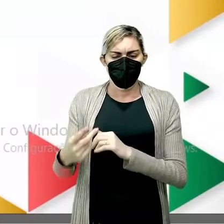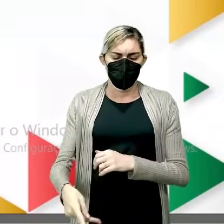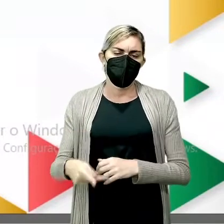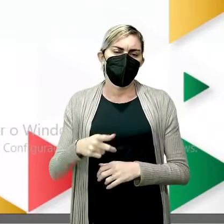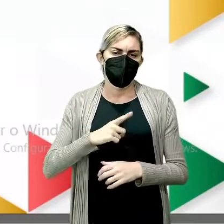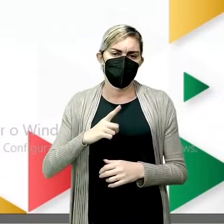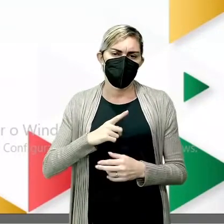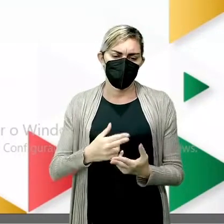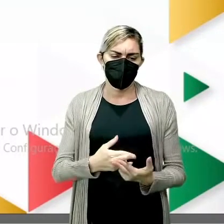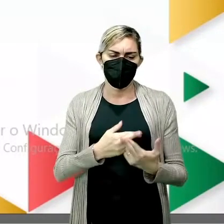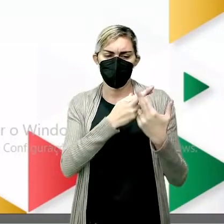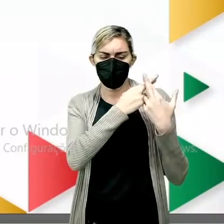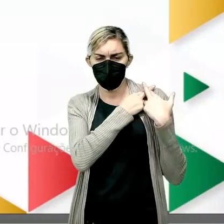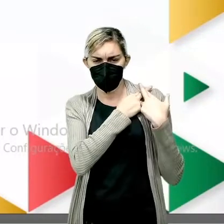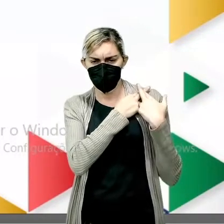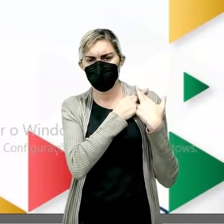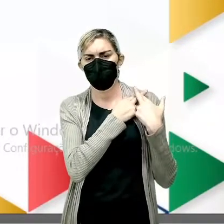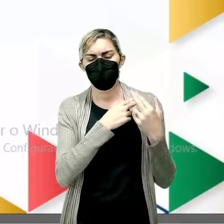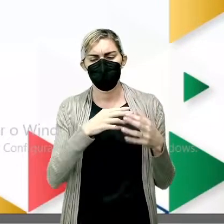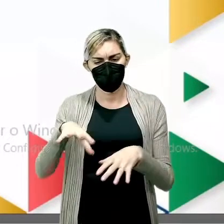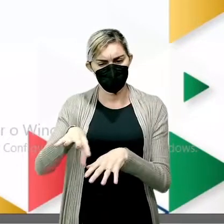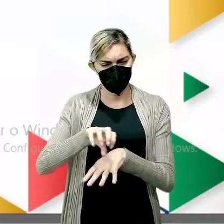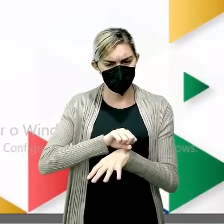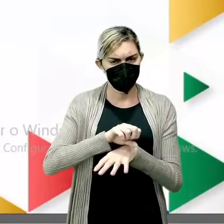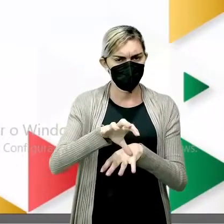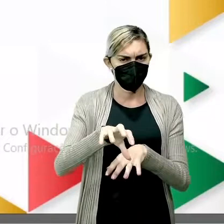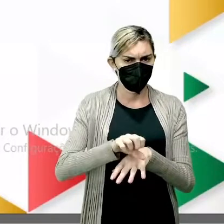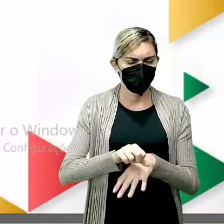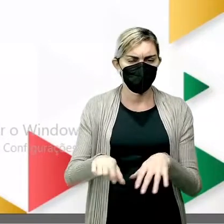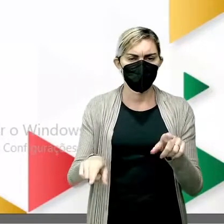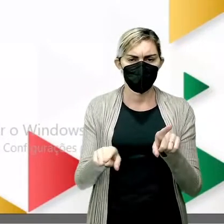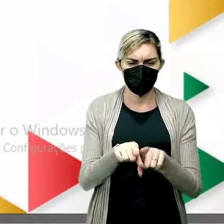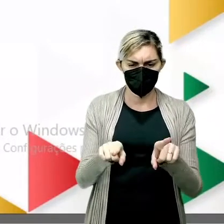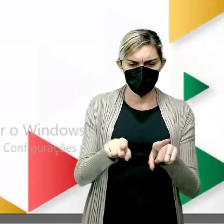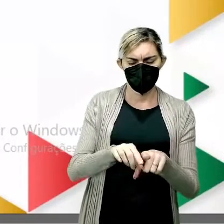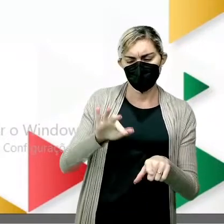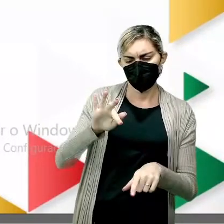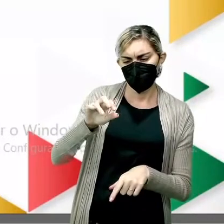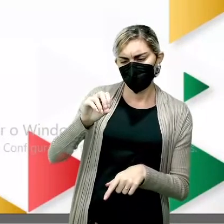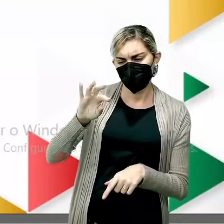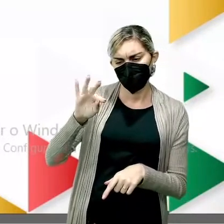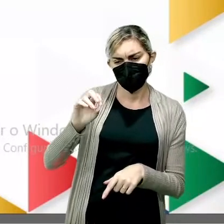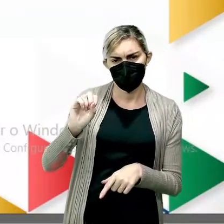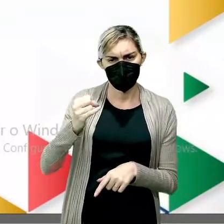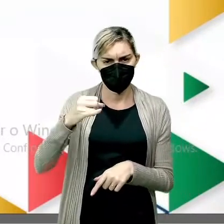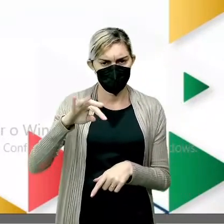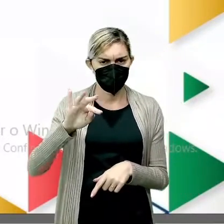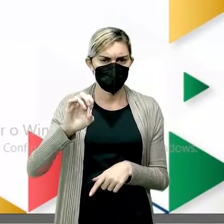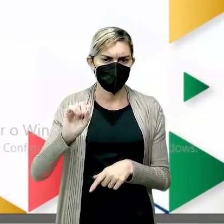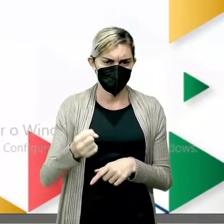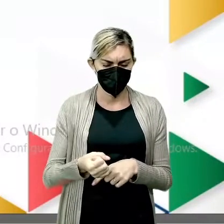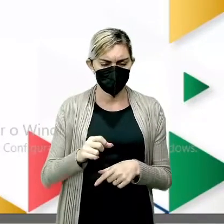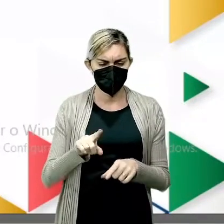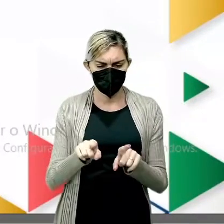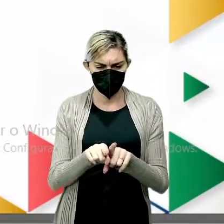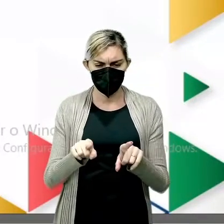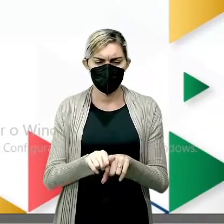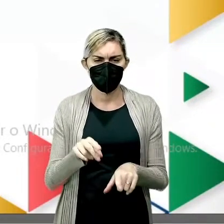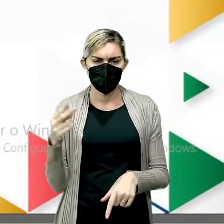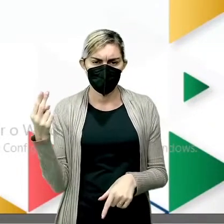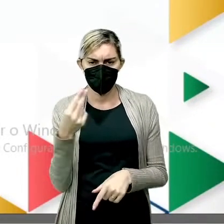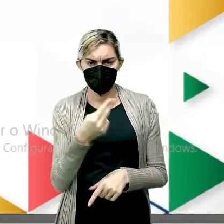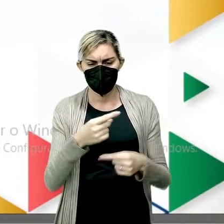função de armazenamento e também de fotossíntese, além aí de receberem um nome de acordo com as